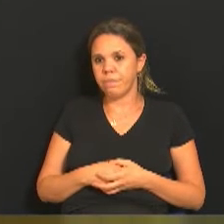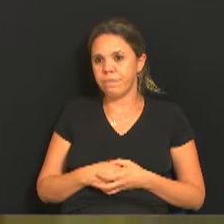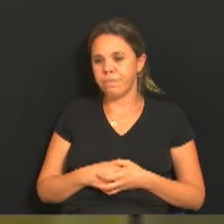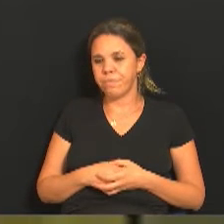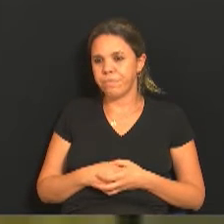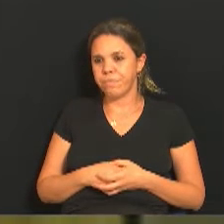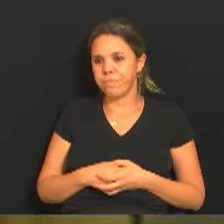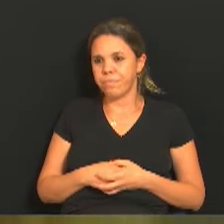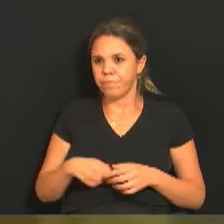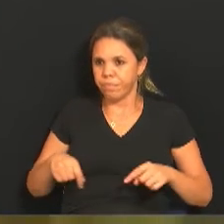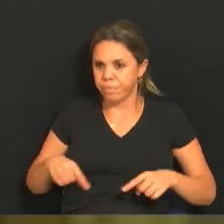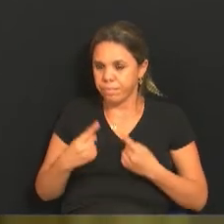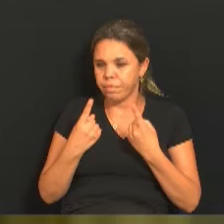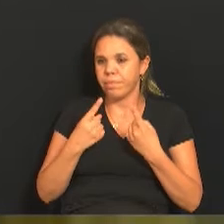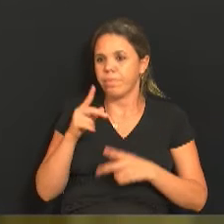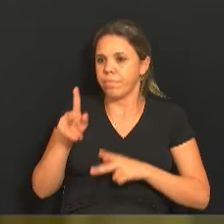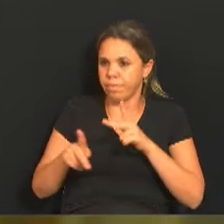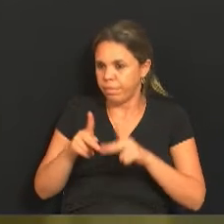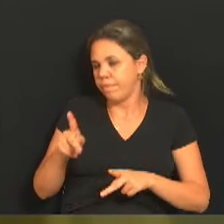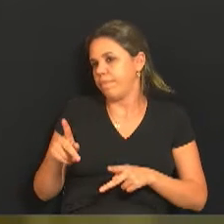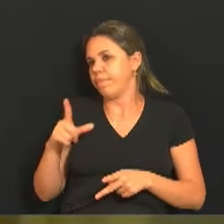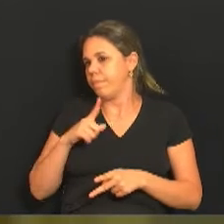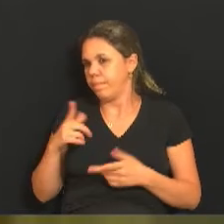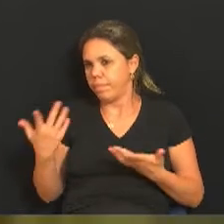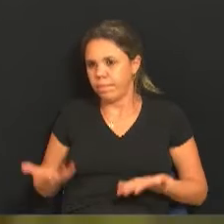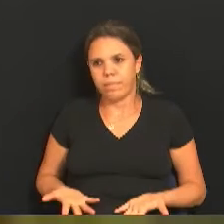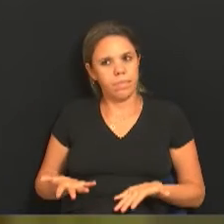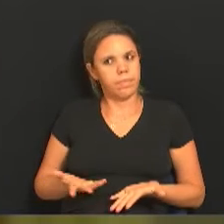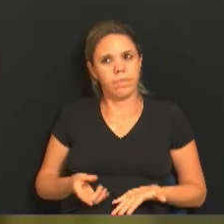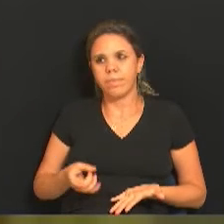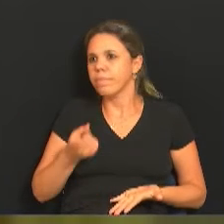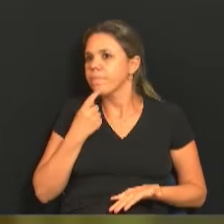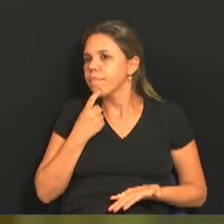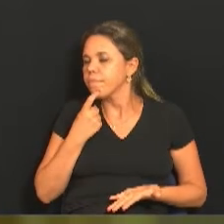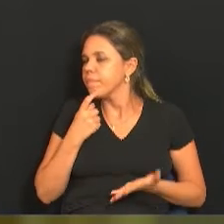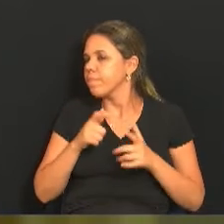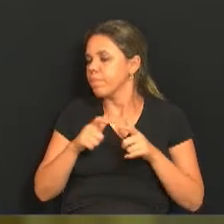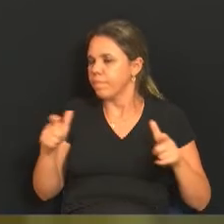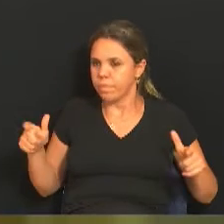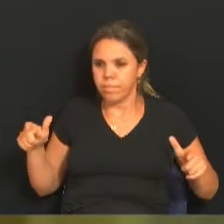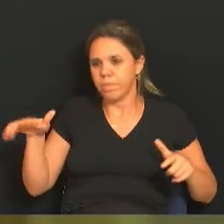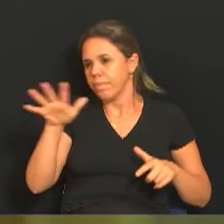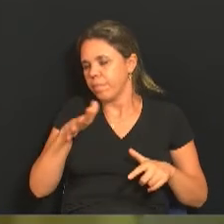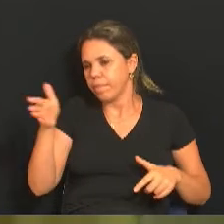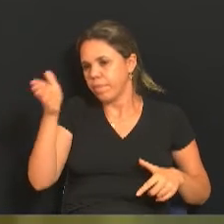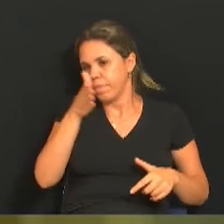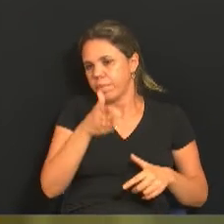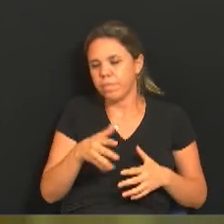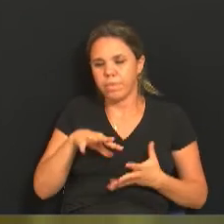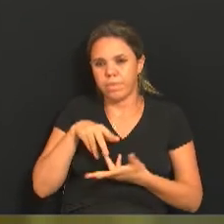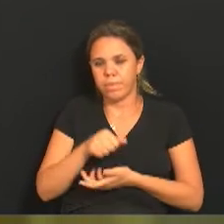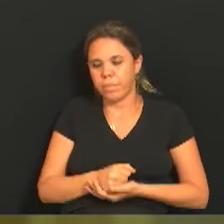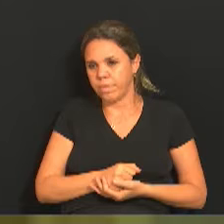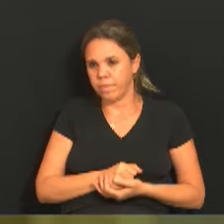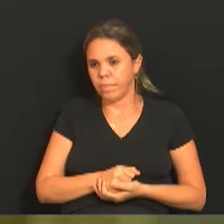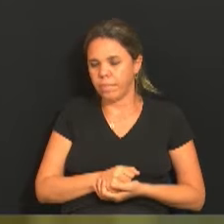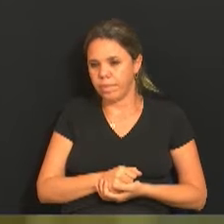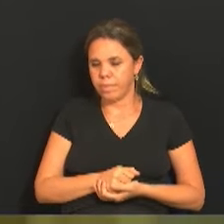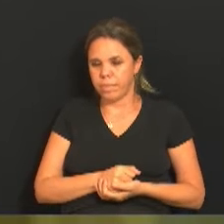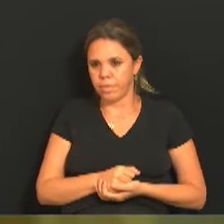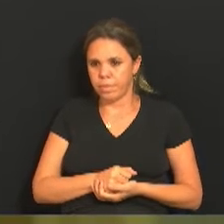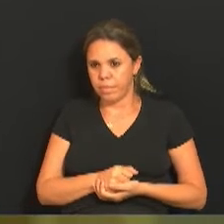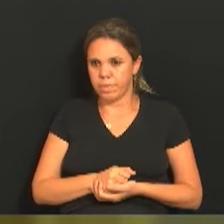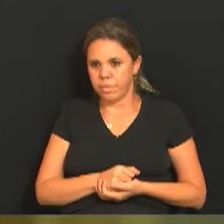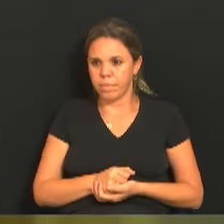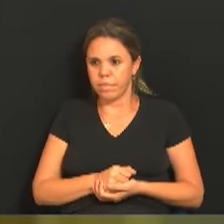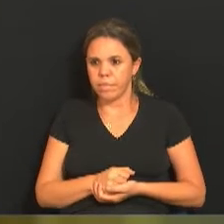os desafios que essa população nos traz, não nos traz só em Campinas, mas nas grandes metrópoles e que está no mundo todo. Então,